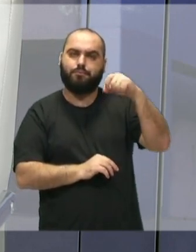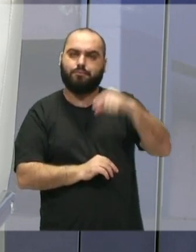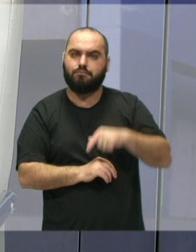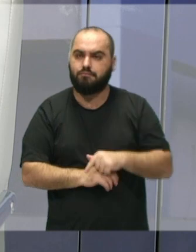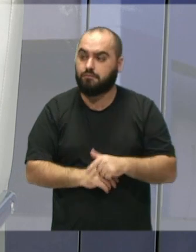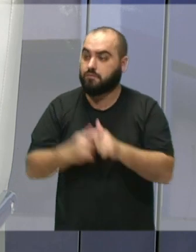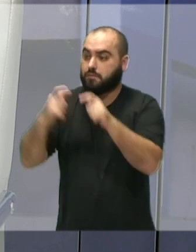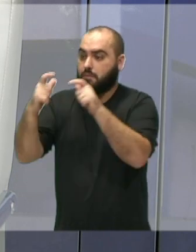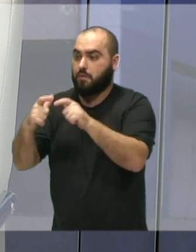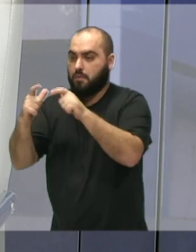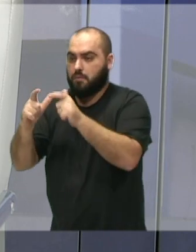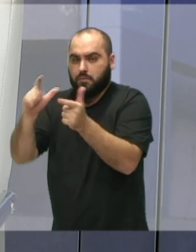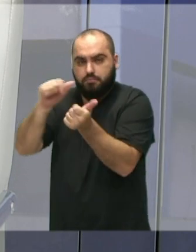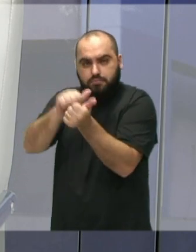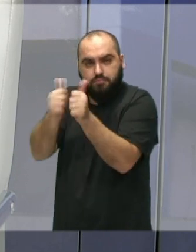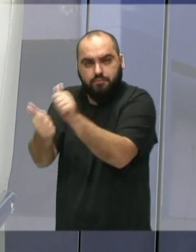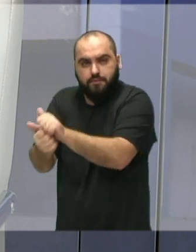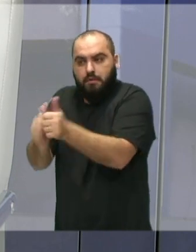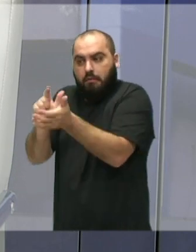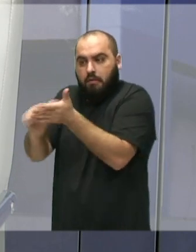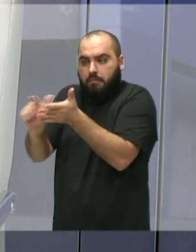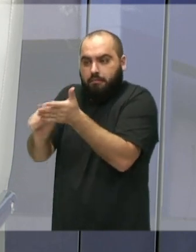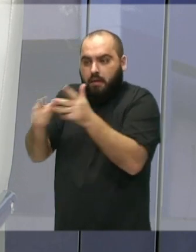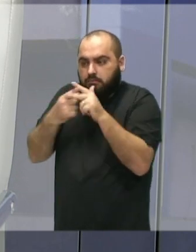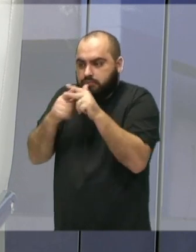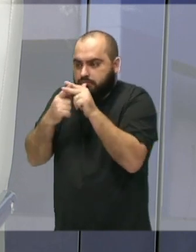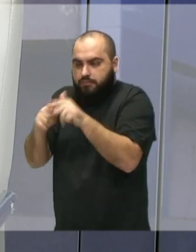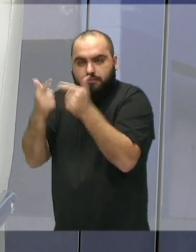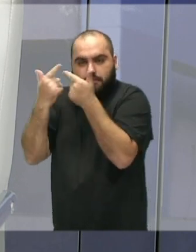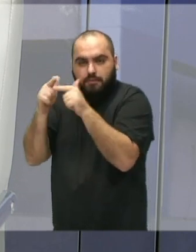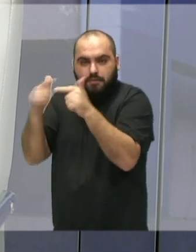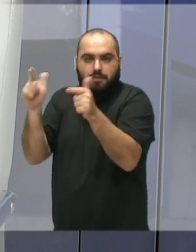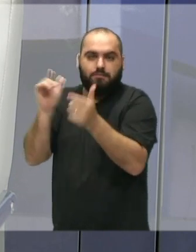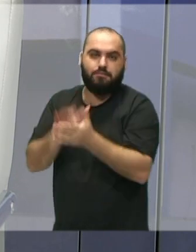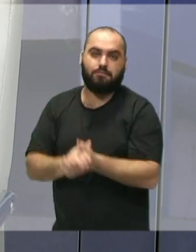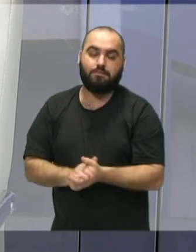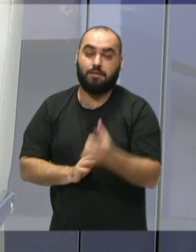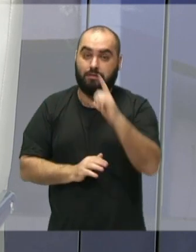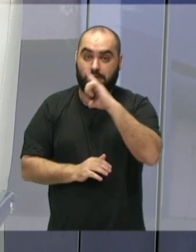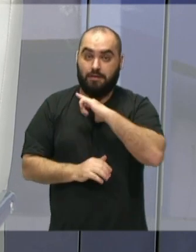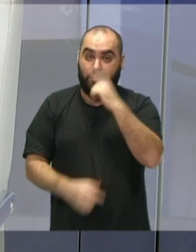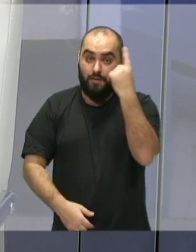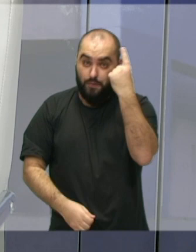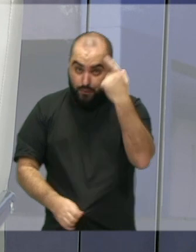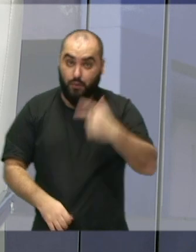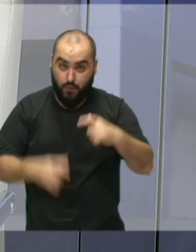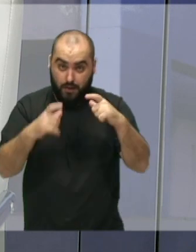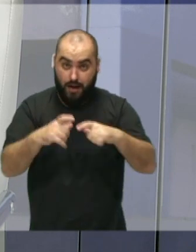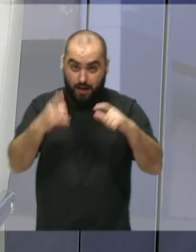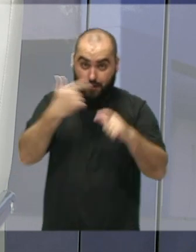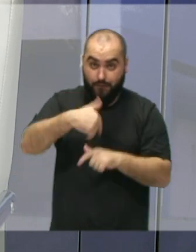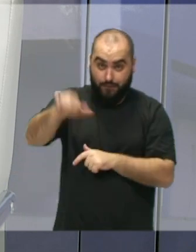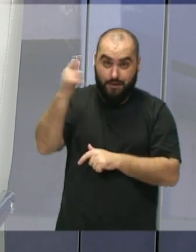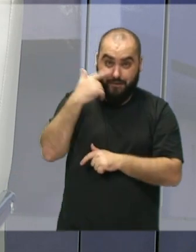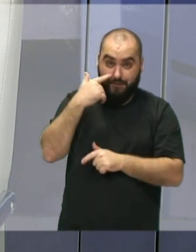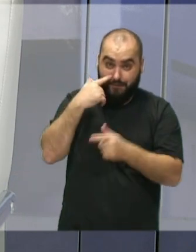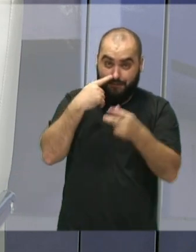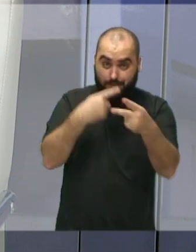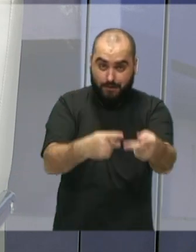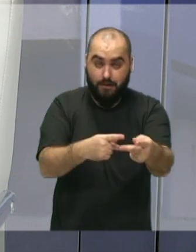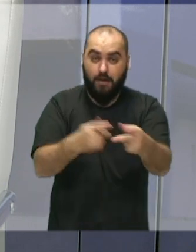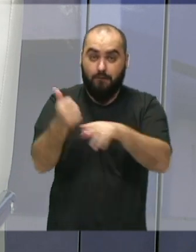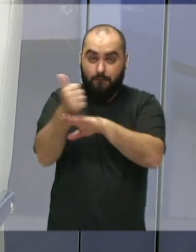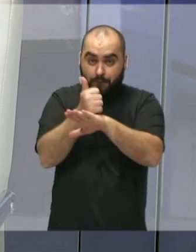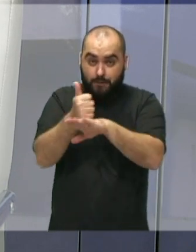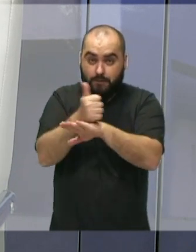fazer a limpeza dos instrumentos, certo? Alguns lugares que eu fui, até a própria